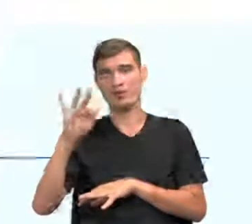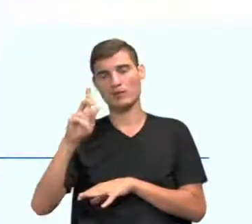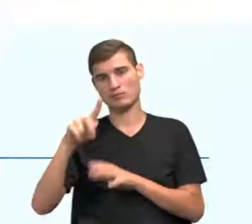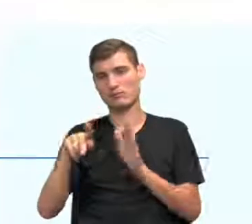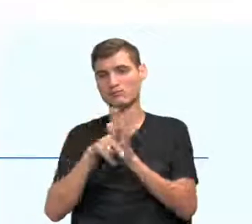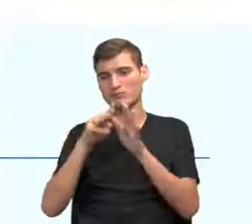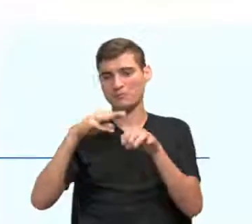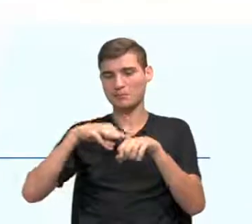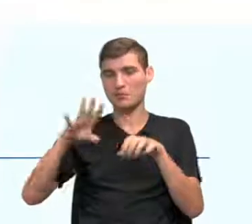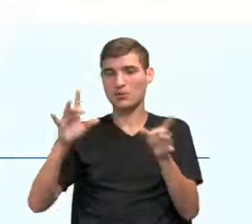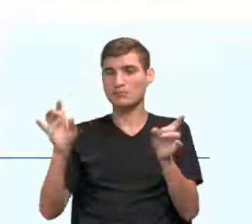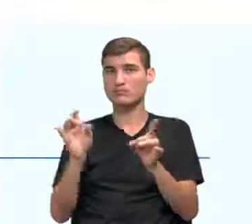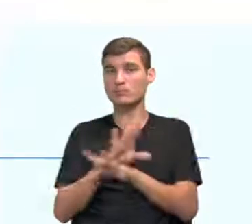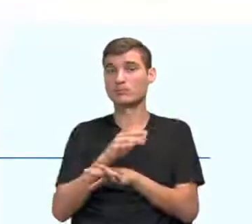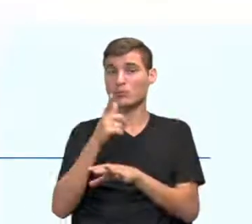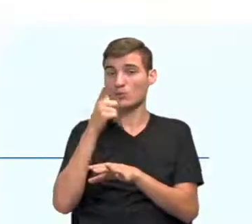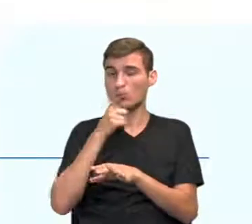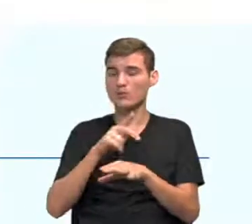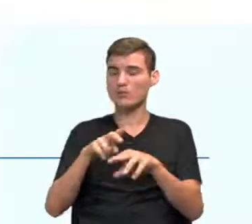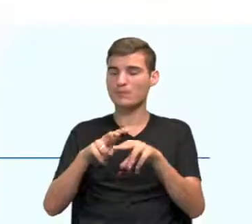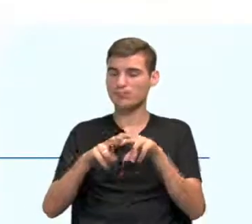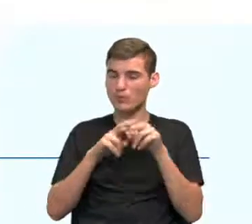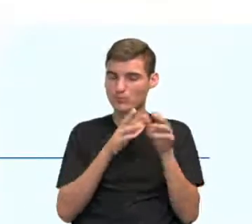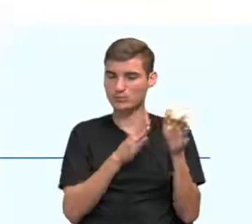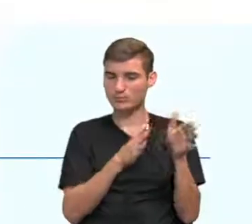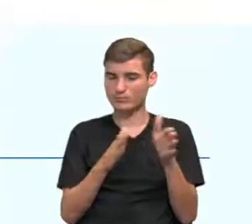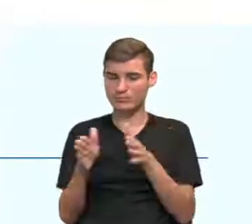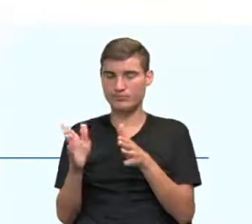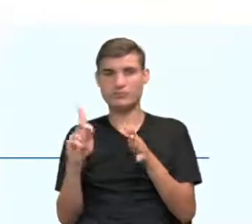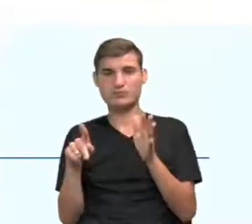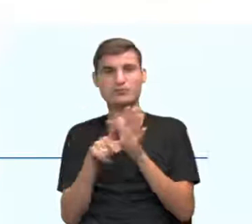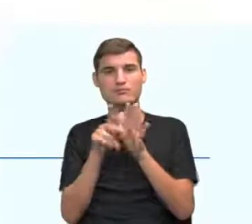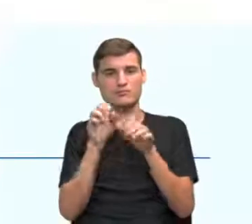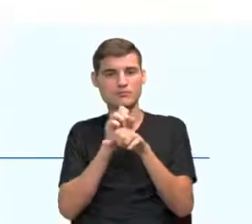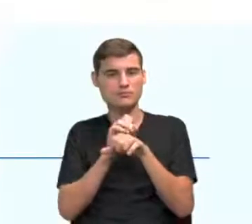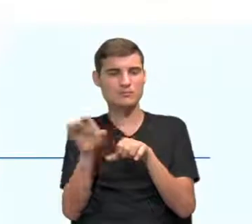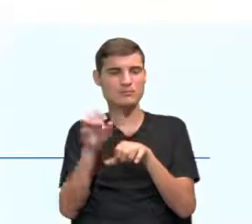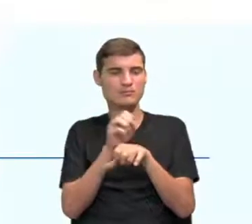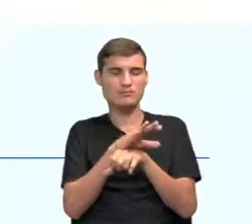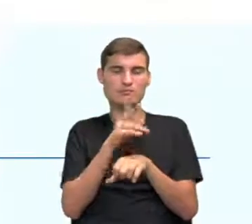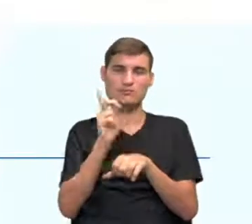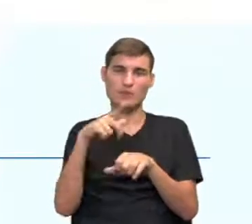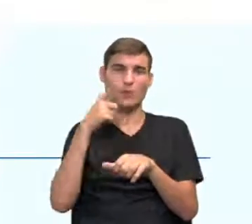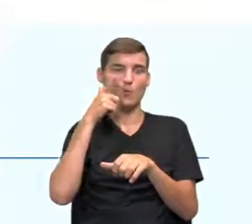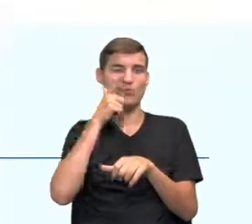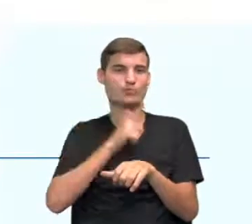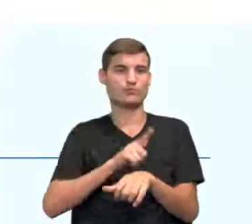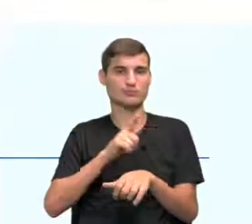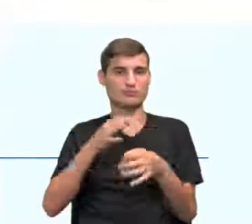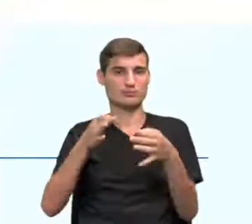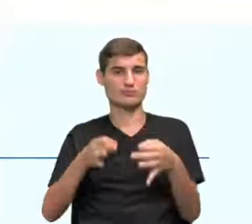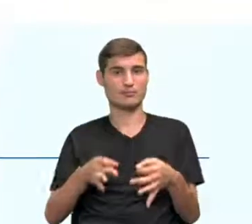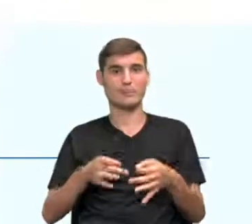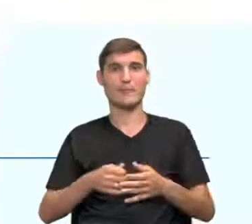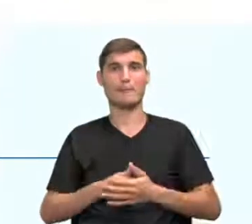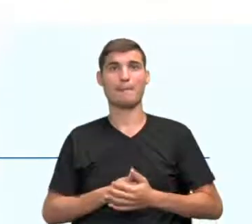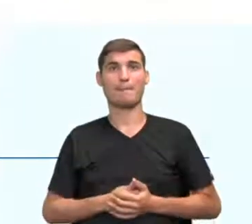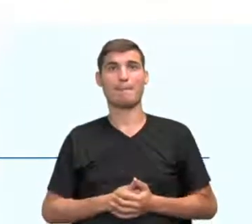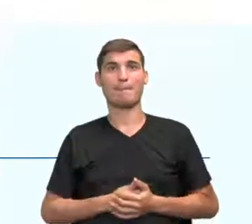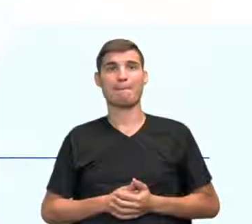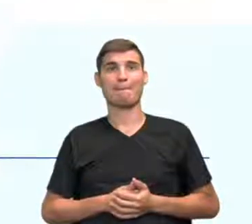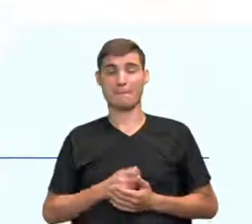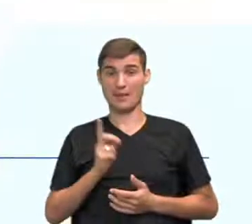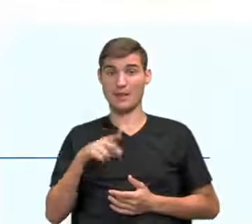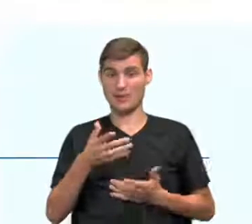vou conseguir, a partir desse processo, ter o meu processo de transmissão e recepção feitos com sucesso. Então é assim